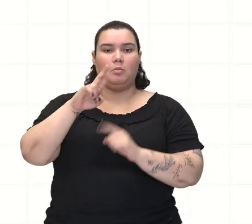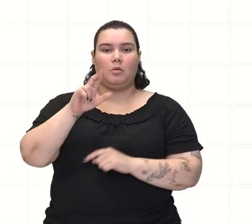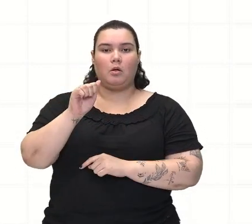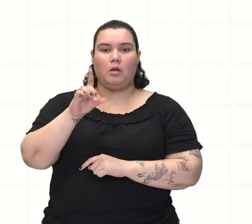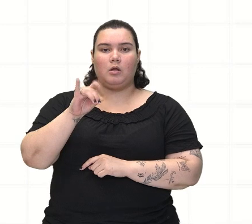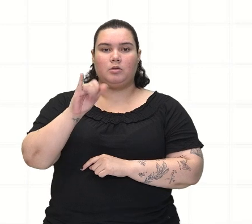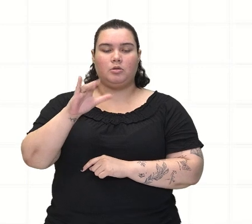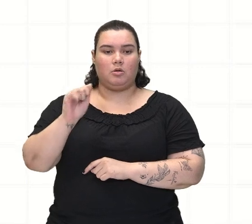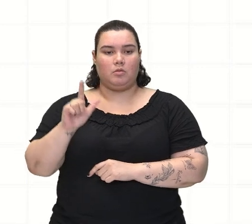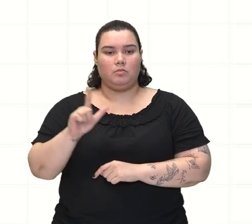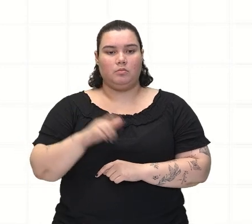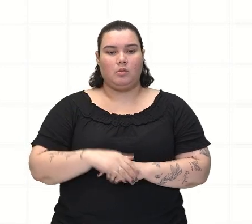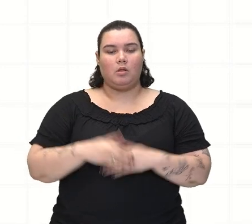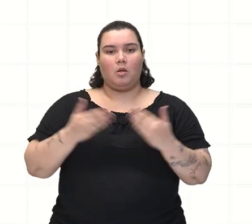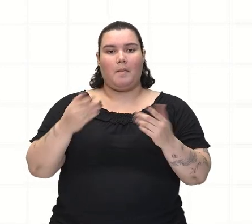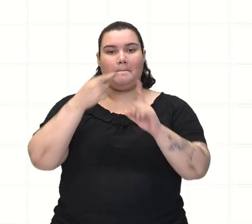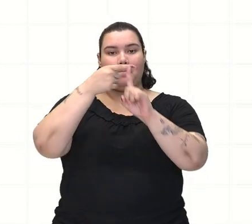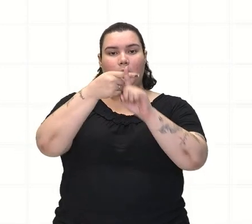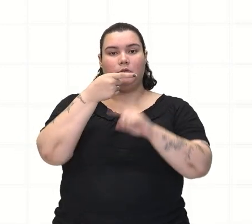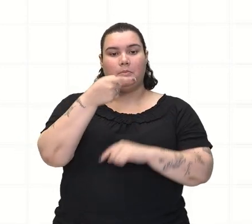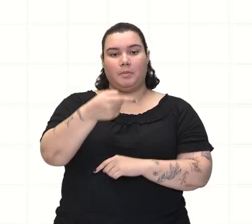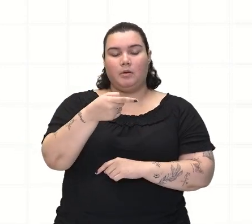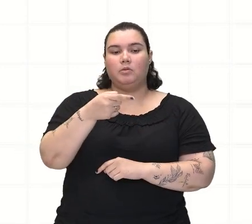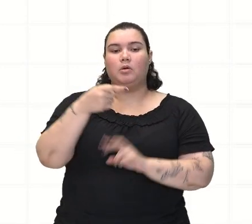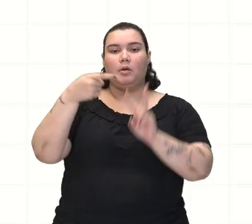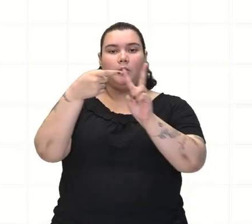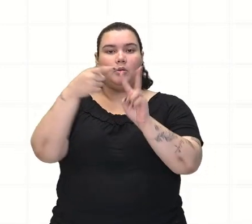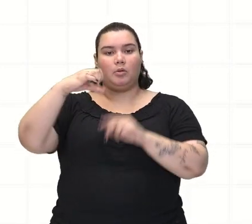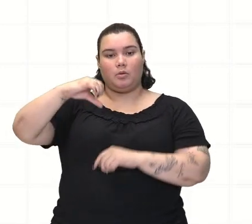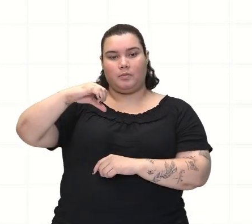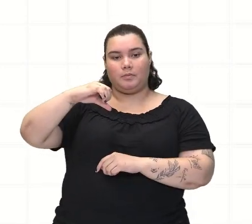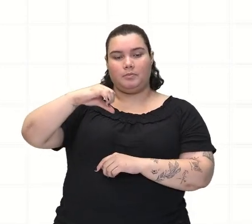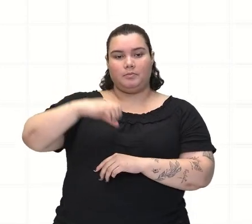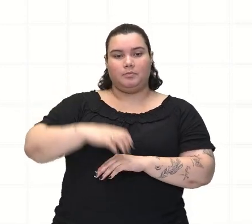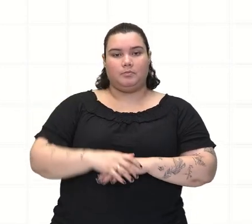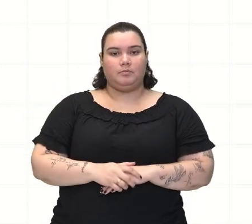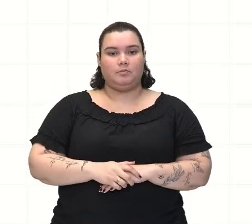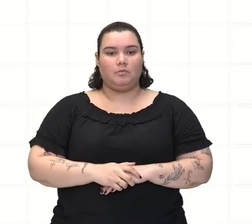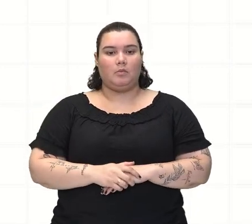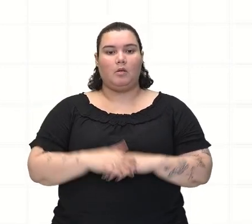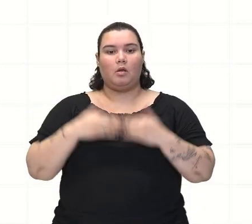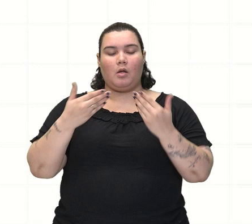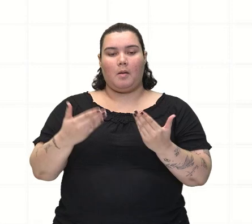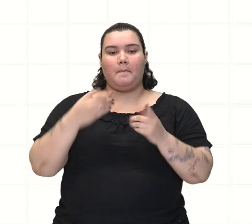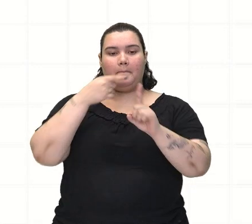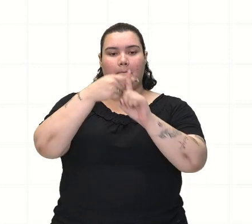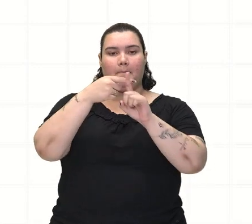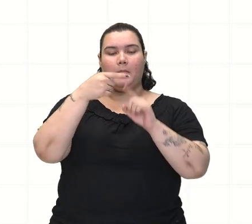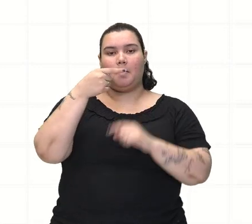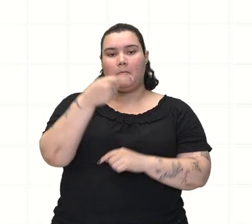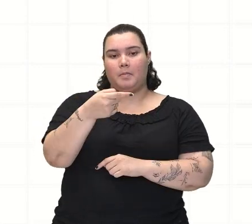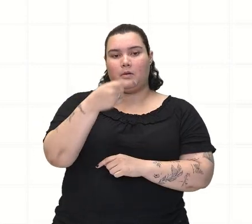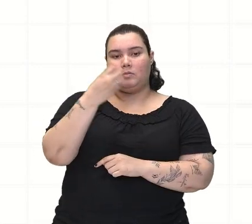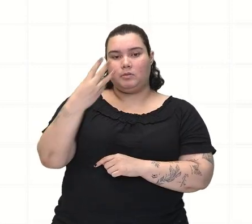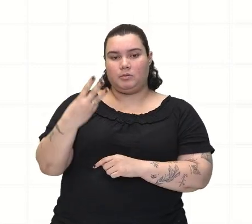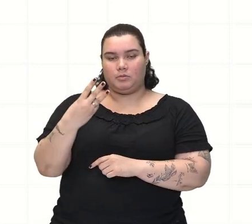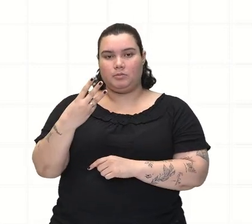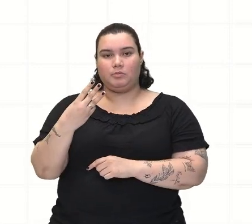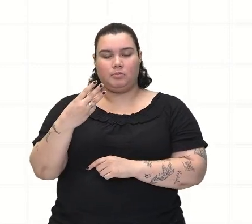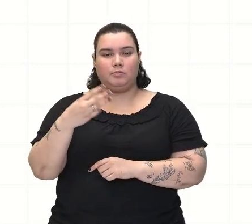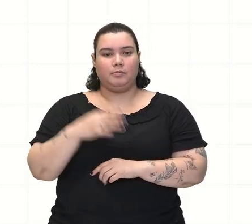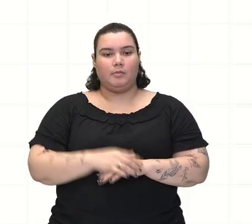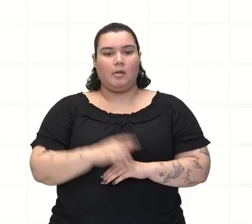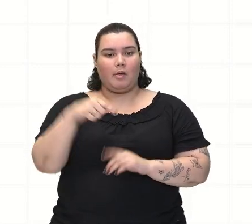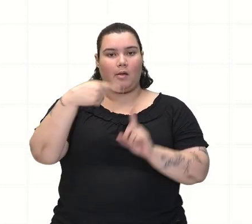ficar mais ou menos raiz quadrada de 9. Raiz quadrada de 9 é igual a mais ou menos 3. E aí,